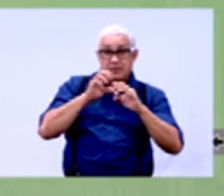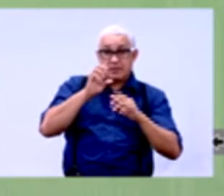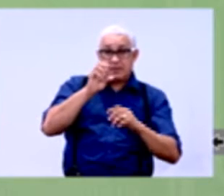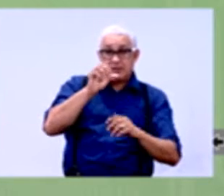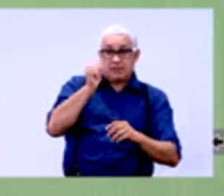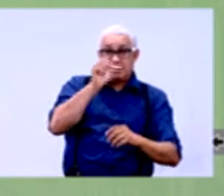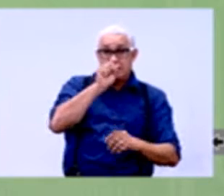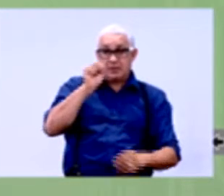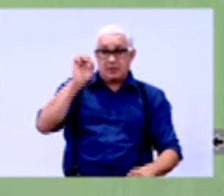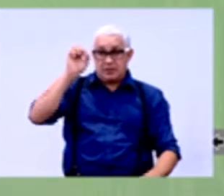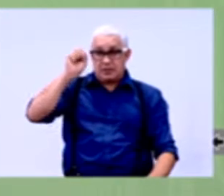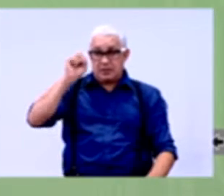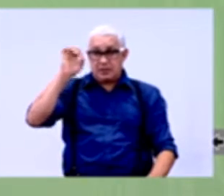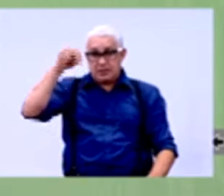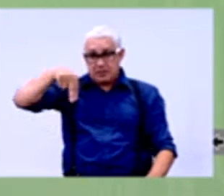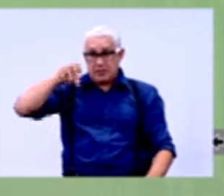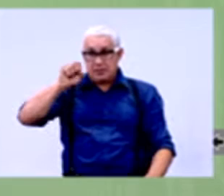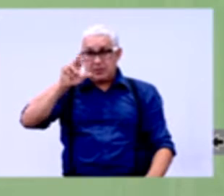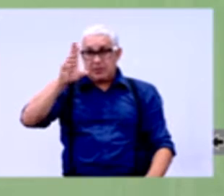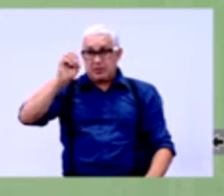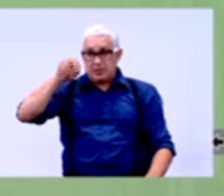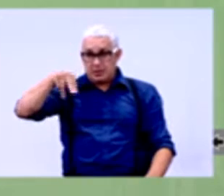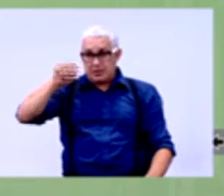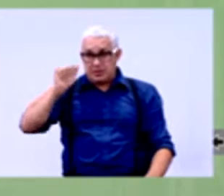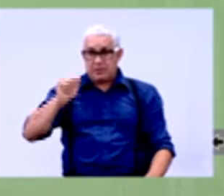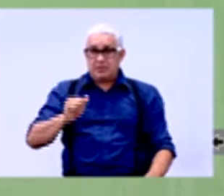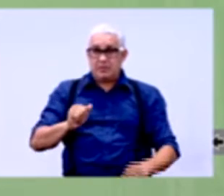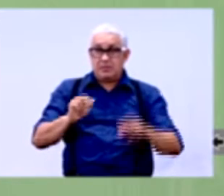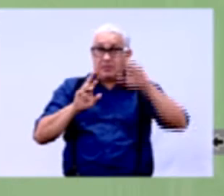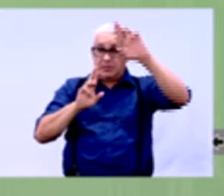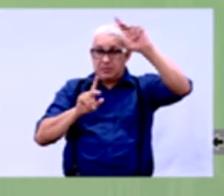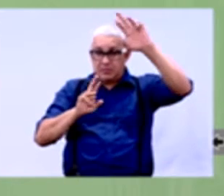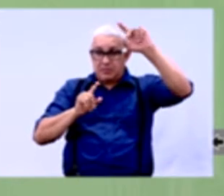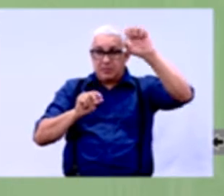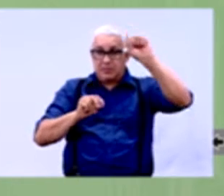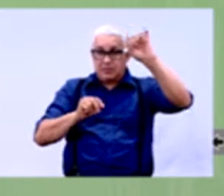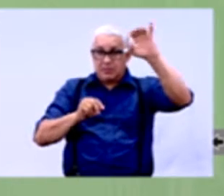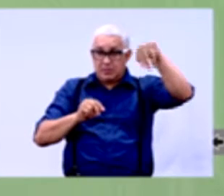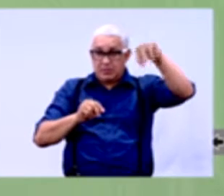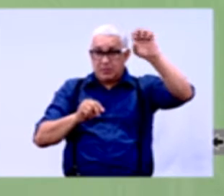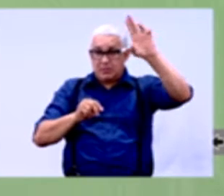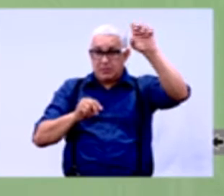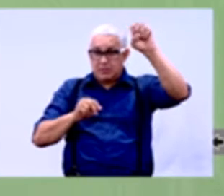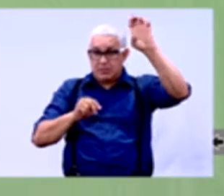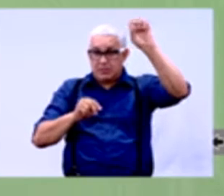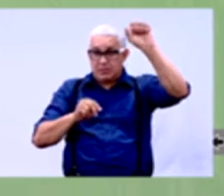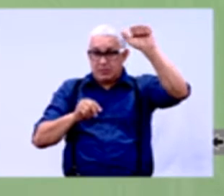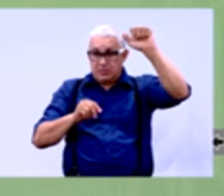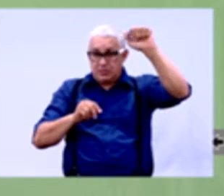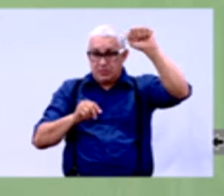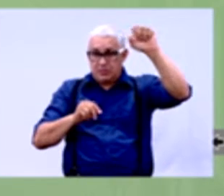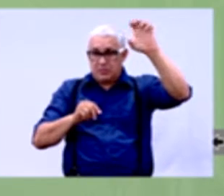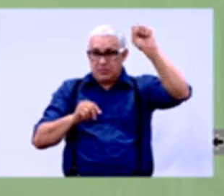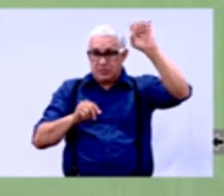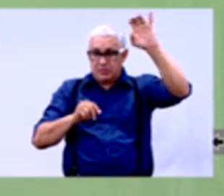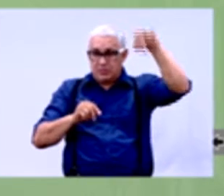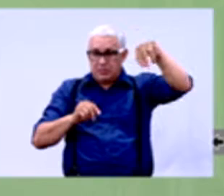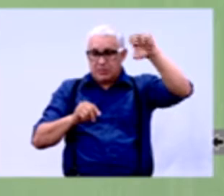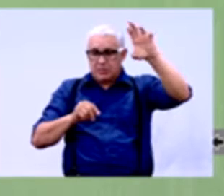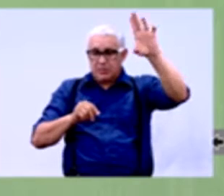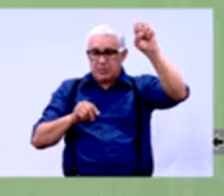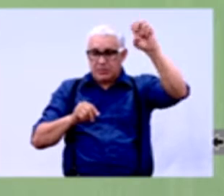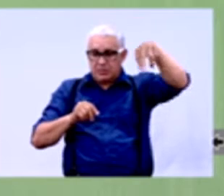assíncrona. E aí a diferença de síncrona para assíncrona é que a assíncrona, o emissor não fica parado à espera